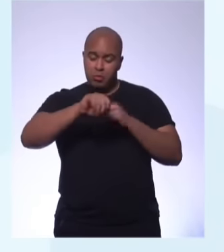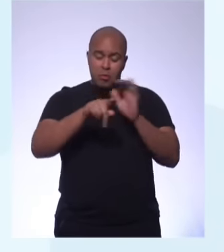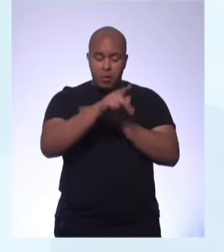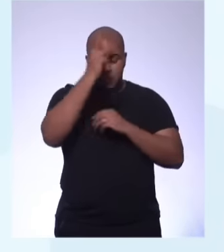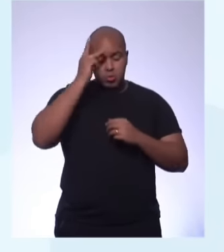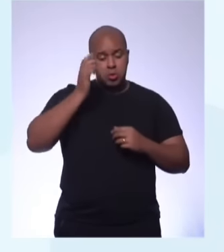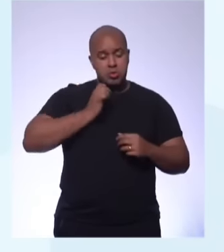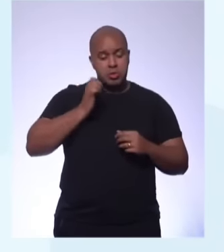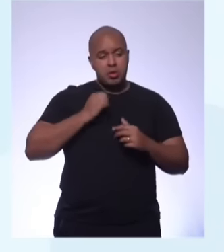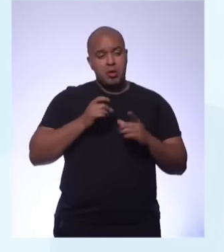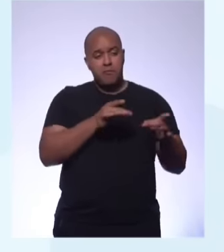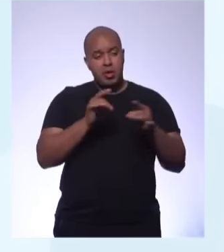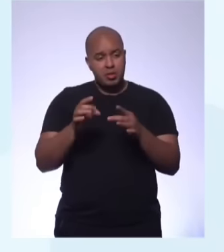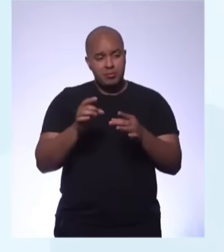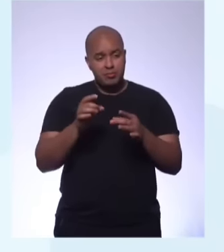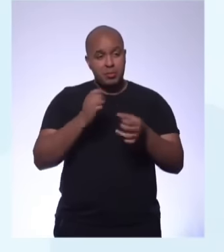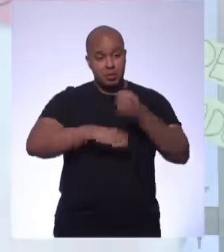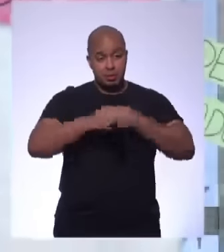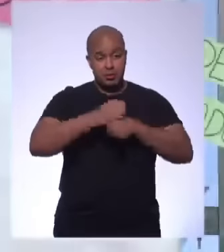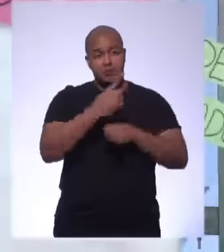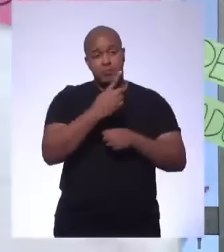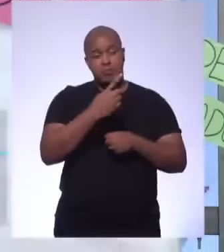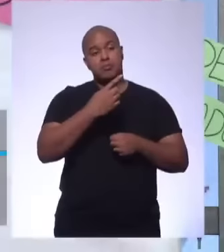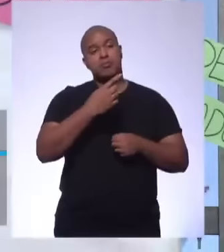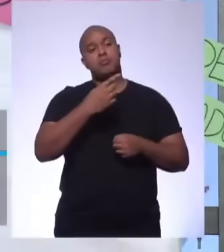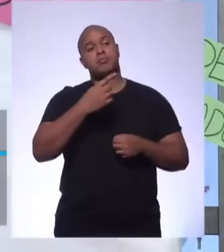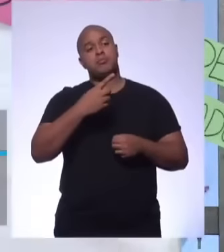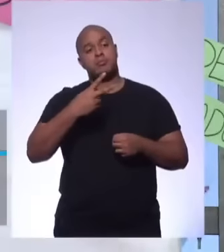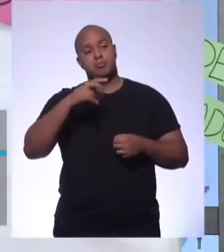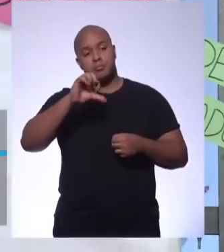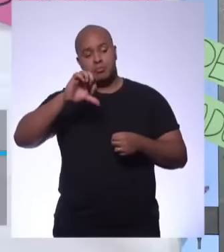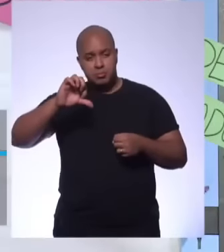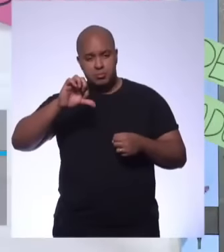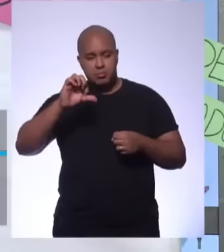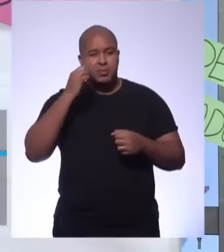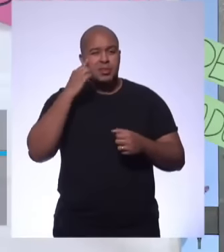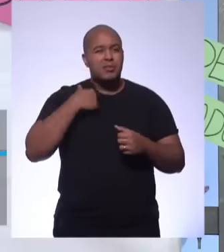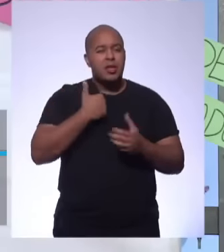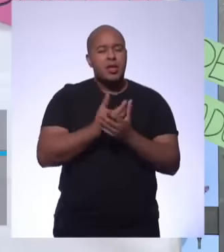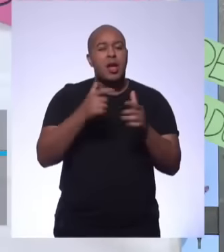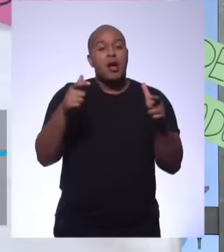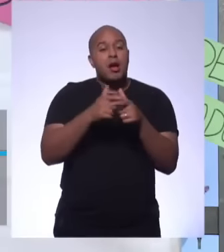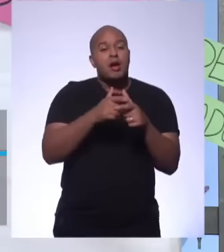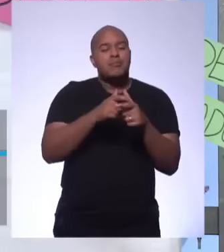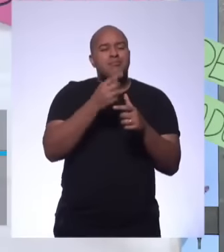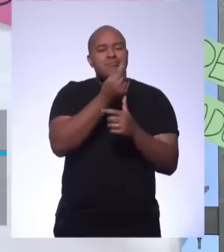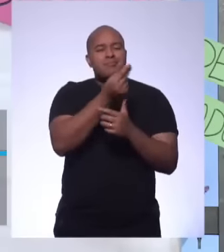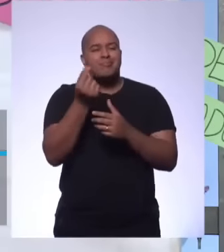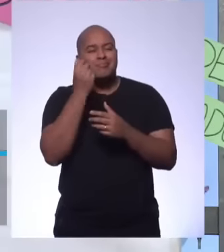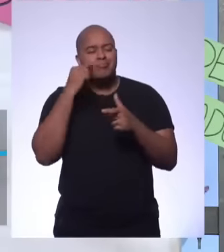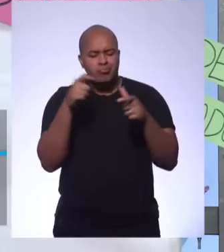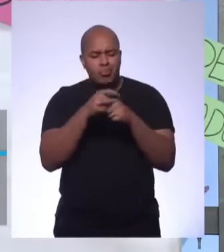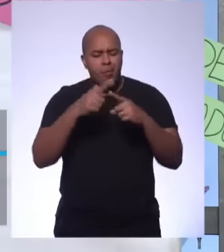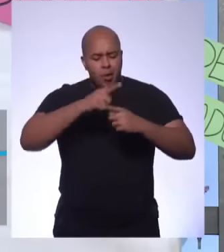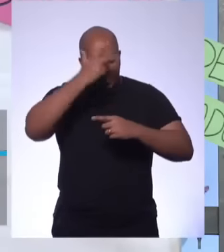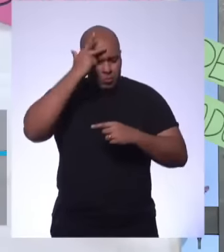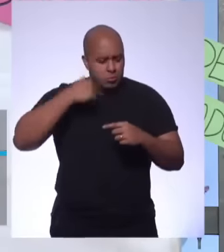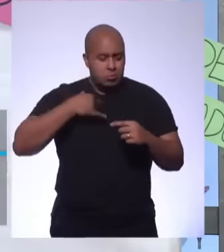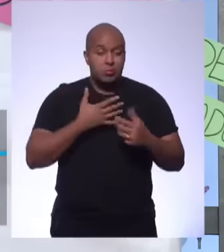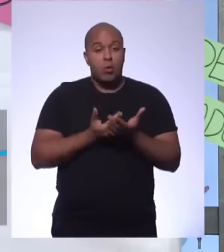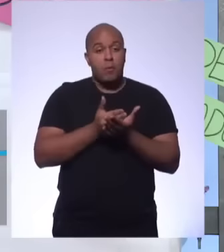neste primeiro momento, o comércio, ele diminuiu, certo? Porque os senhores começaram a ir